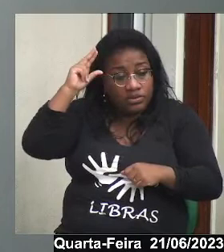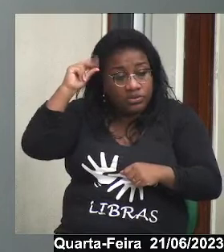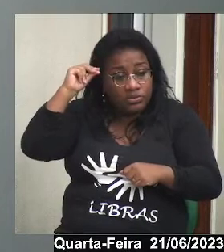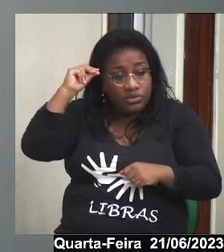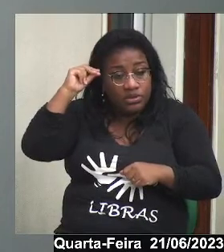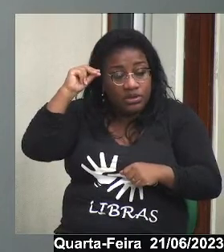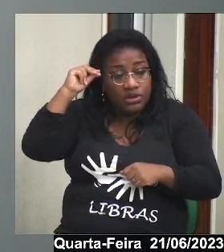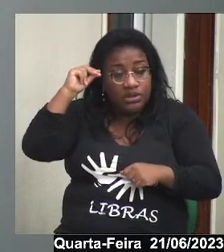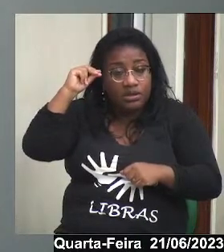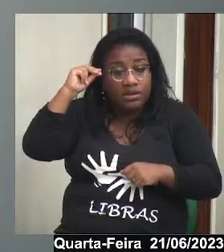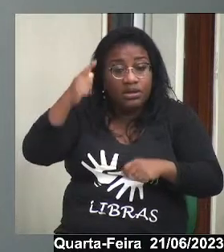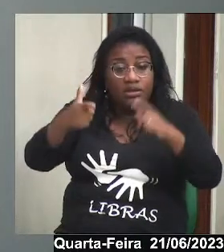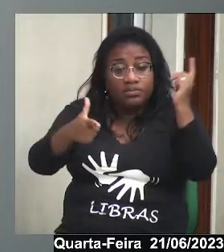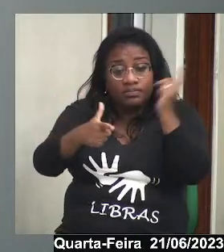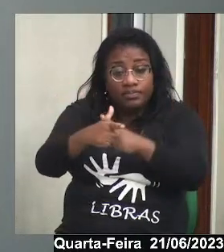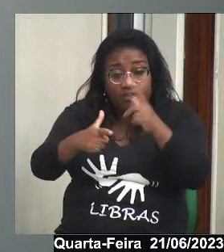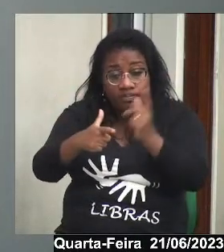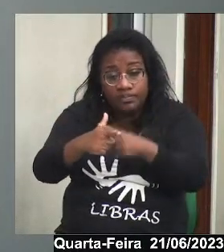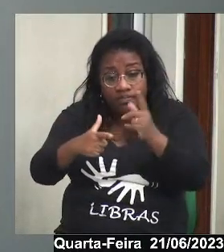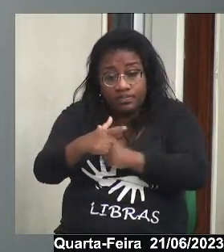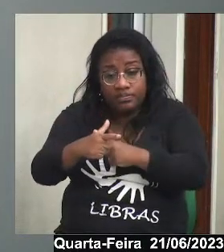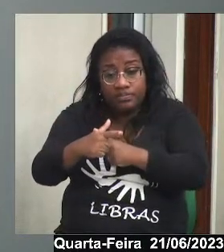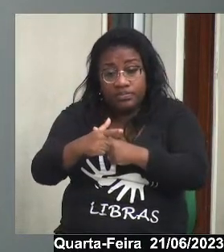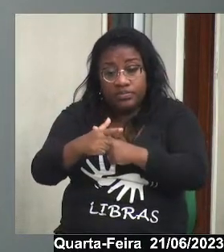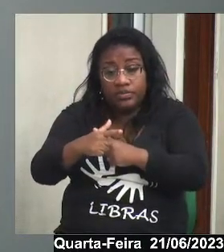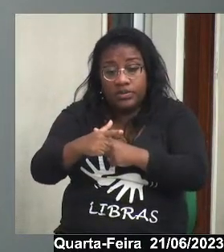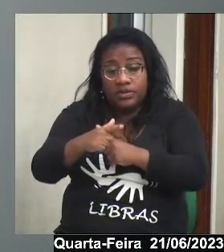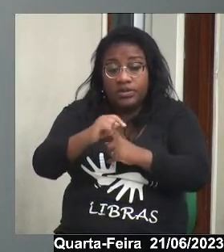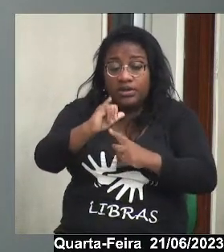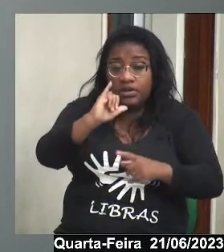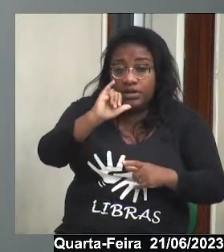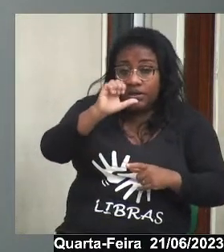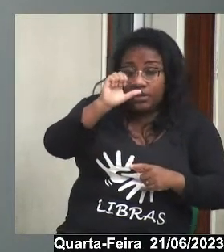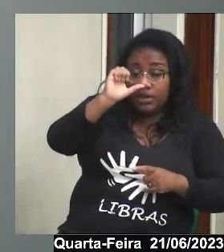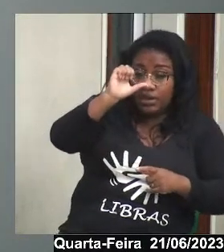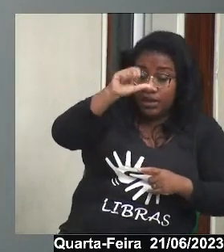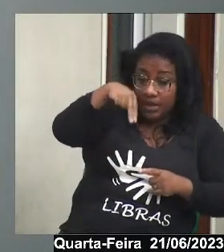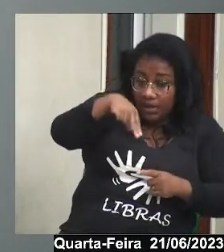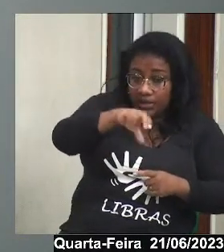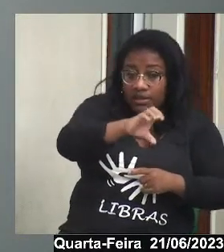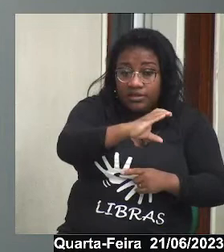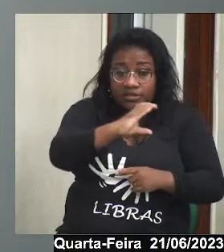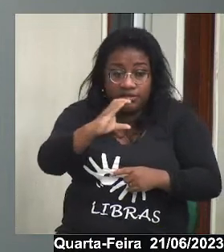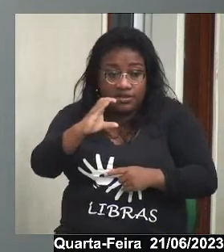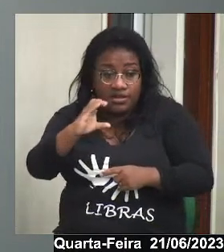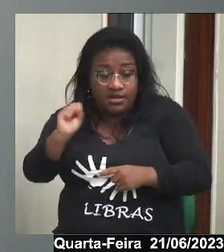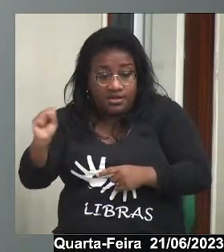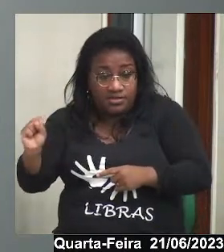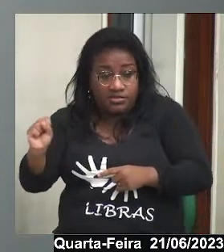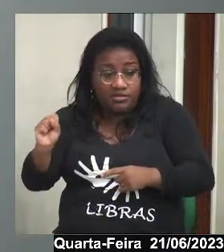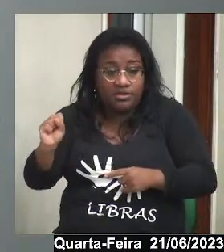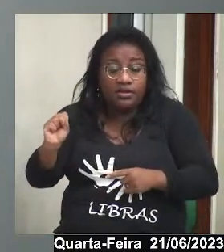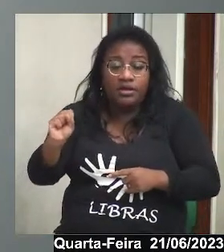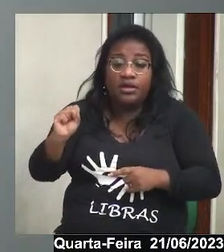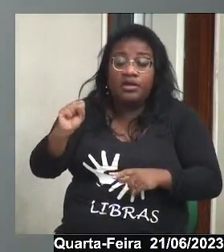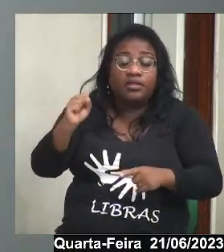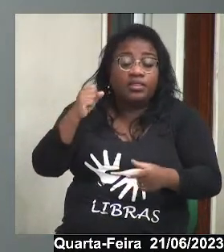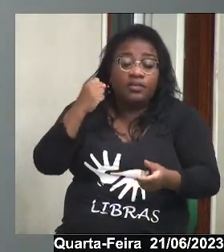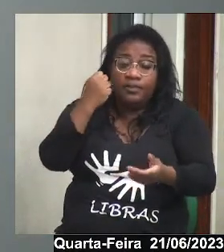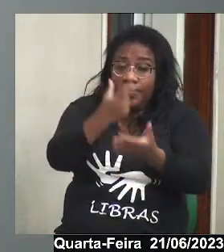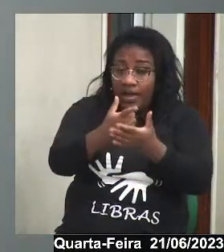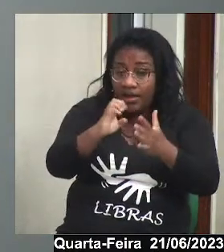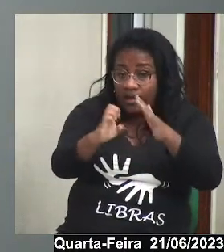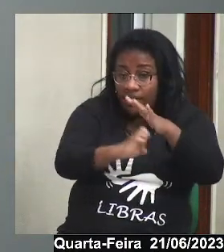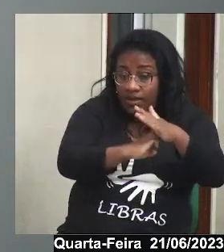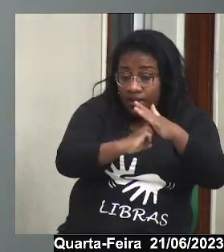Imbu está com uma dívida com a empresa INSS, que não paga a empresa que já saiu do município, e a empresa não paga